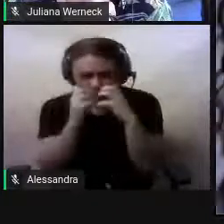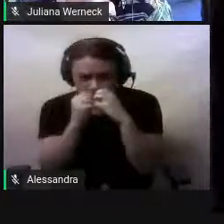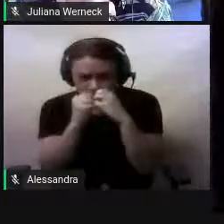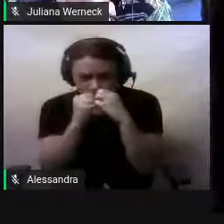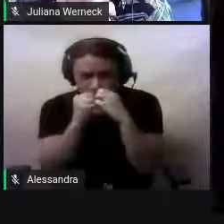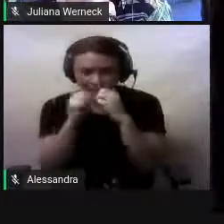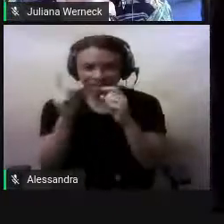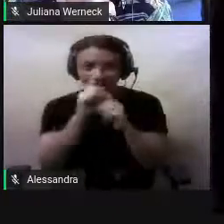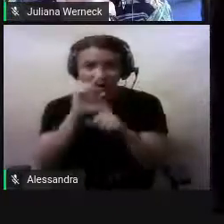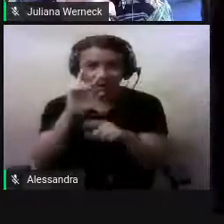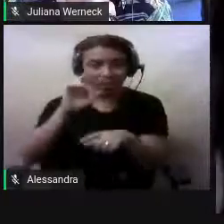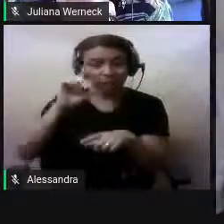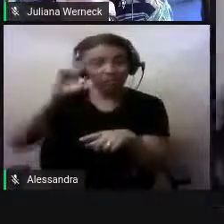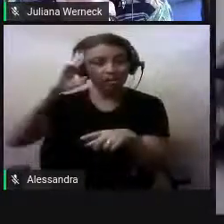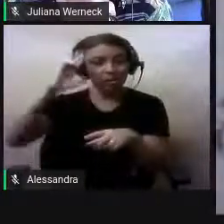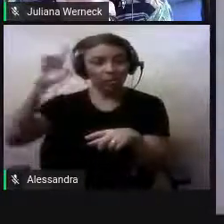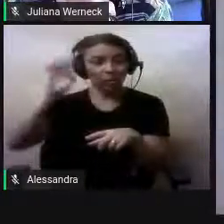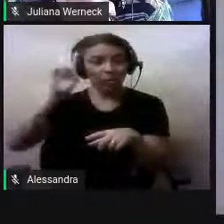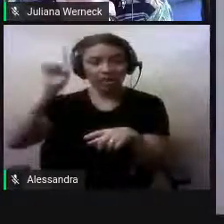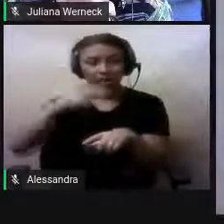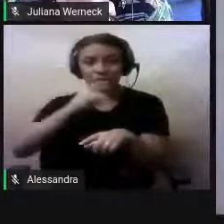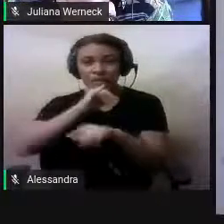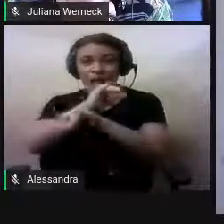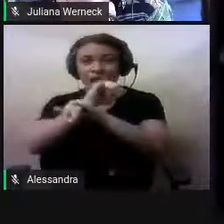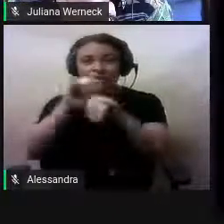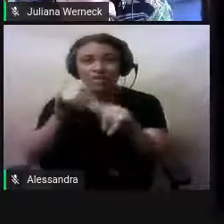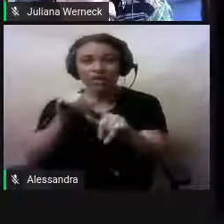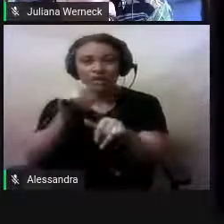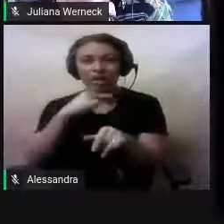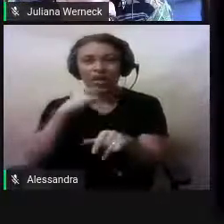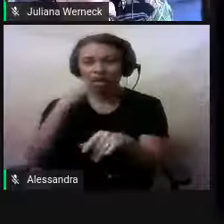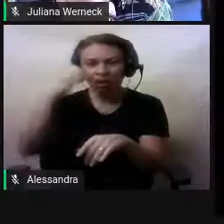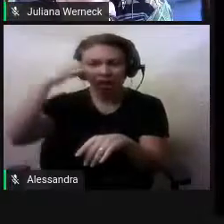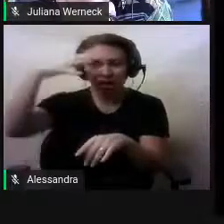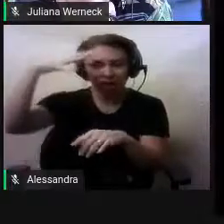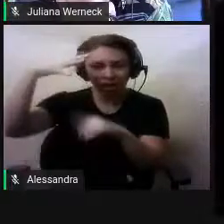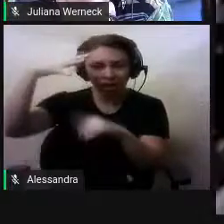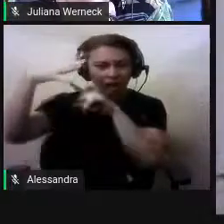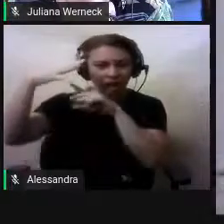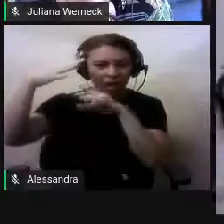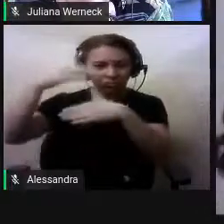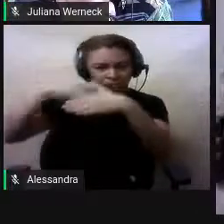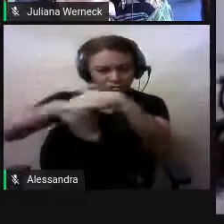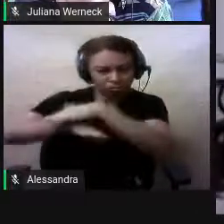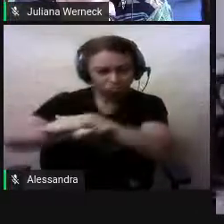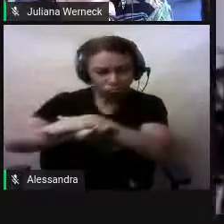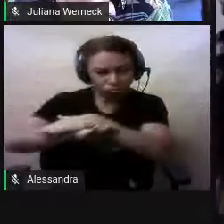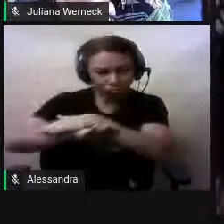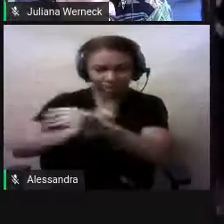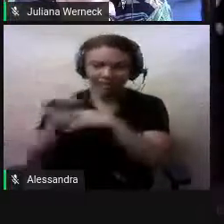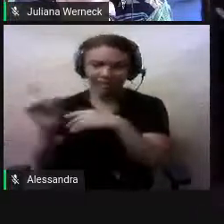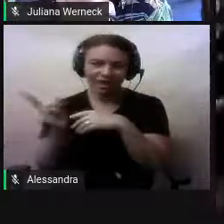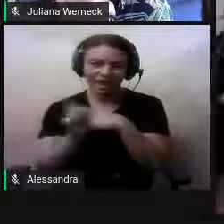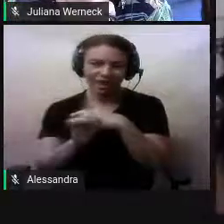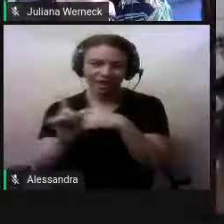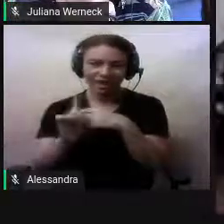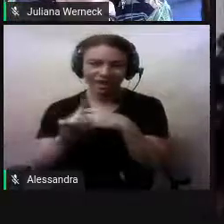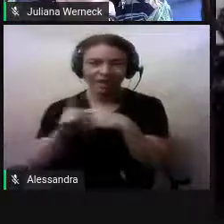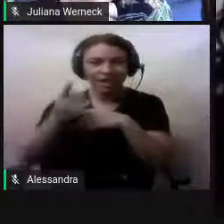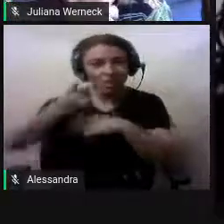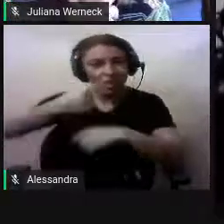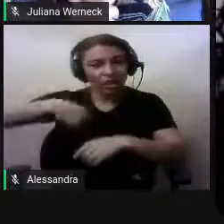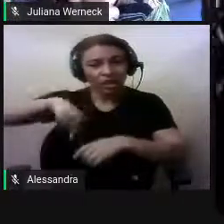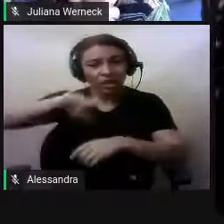O Senhor Deus disse: ninguém acende uma luz para colocá-la embaixo de uma vasilha. Vós